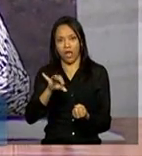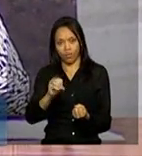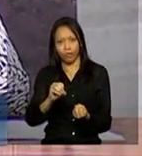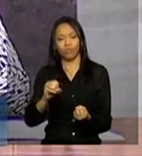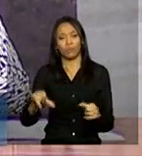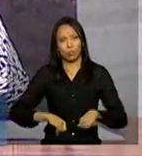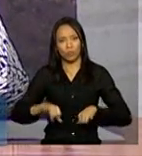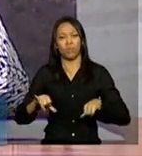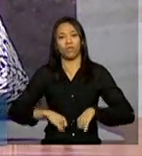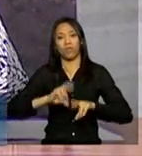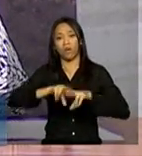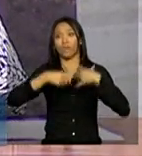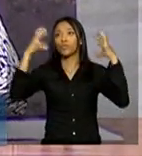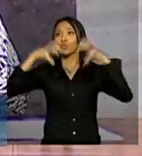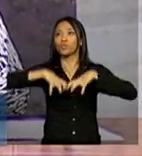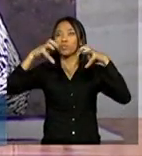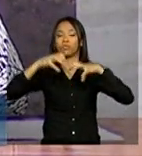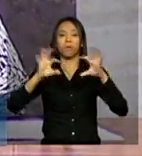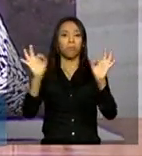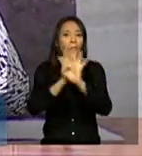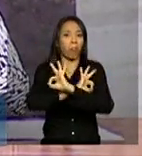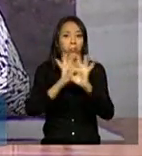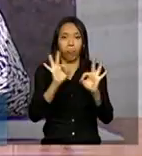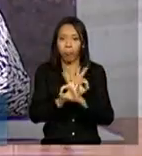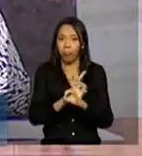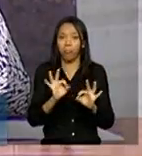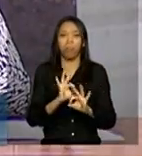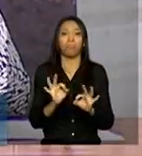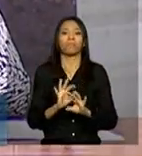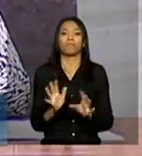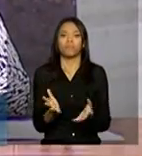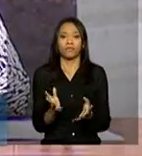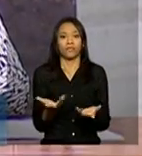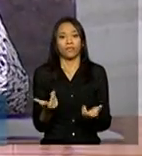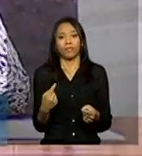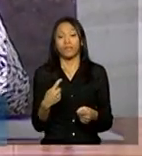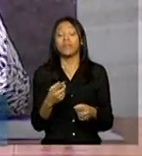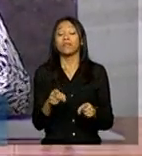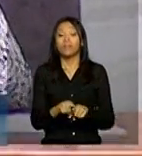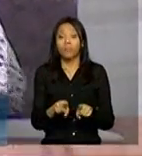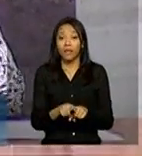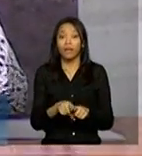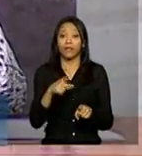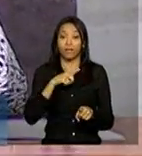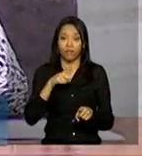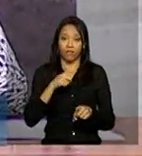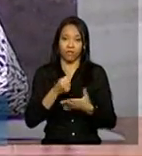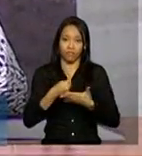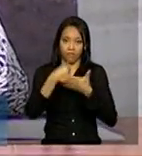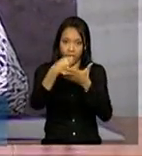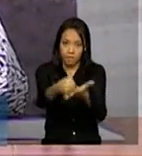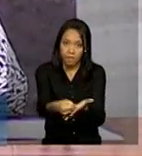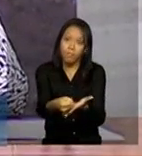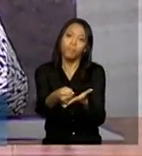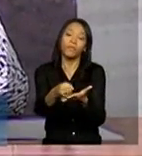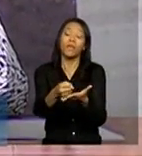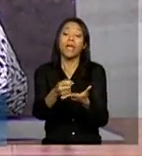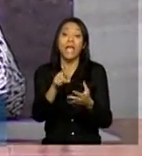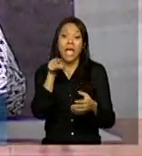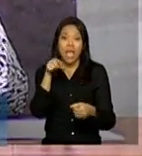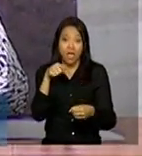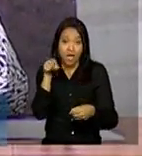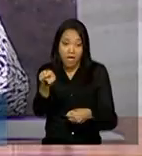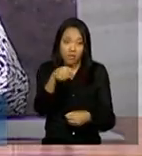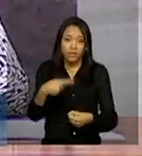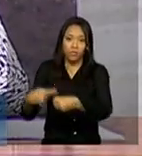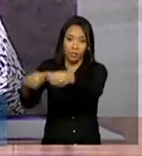com resultado, com efeitos muito minimizados em função da rede social criada nesses últimos 12 anos, para esses municípios